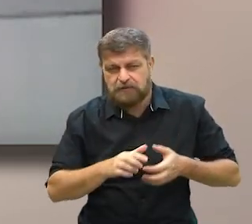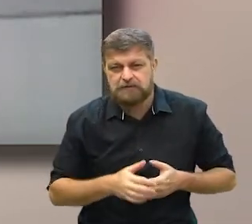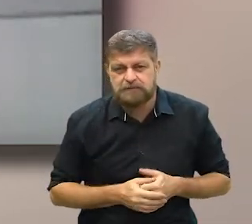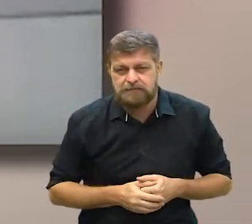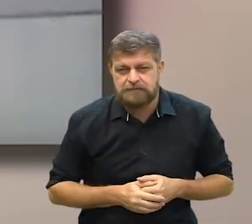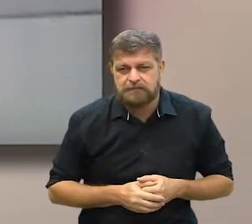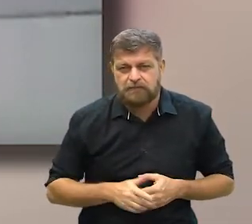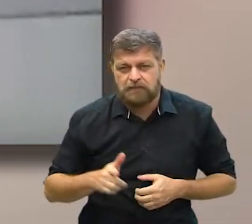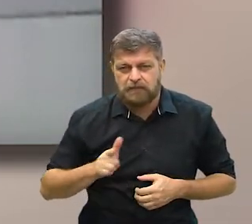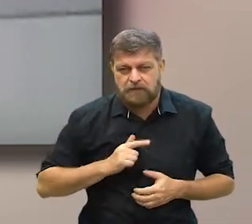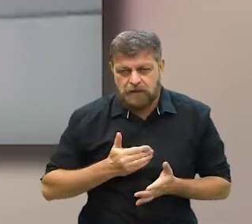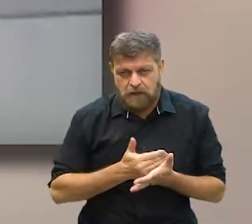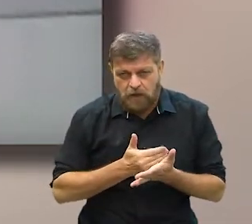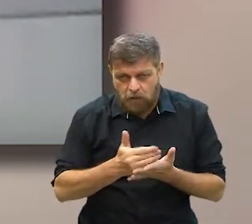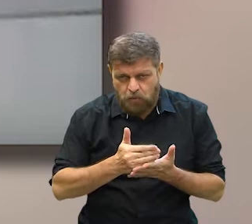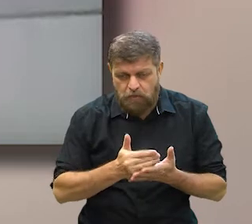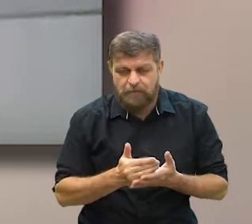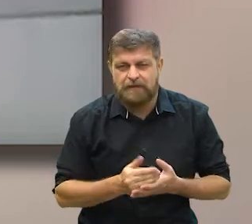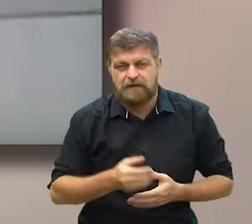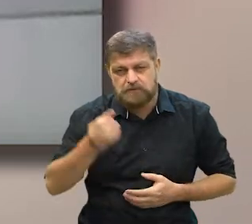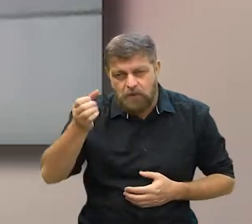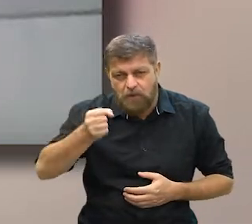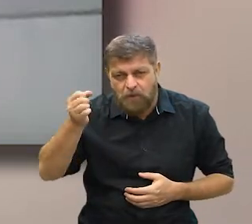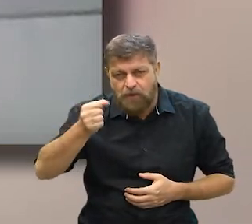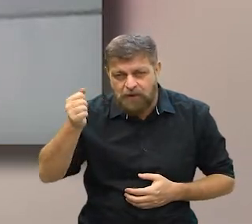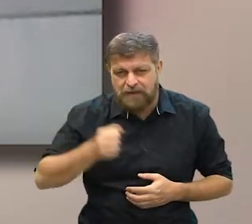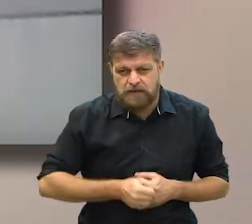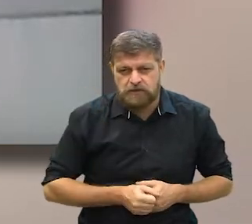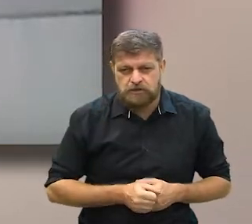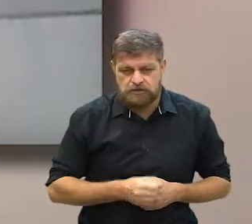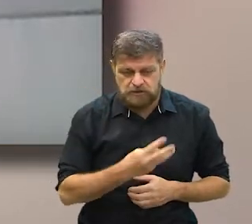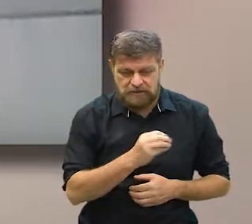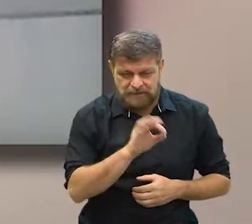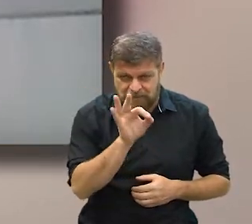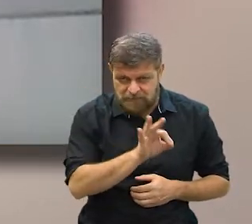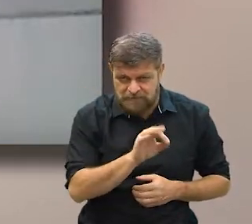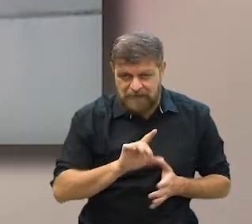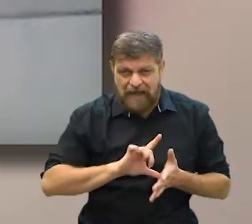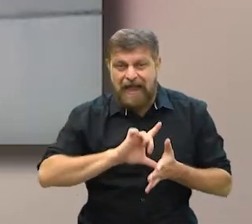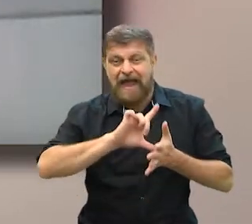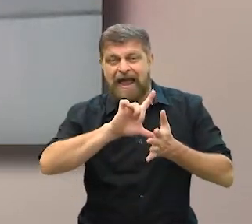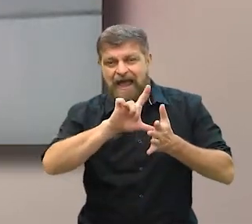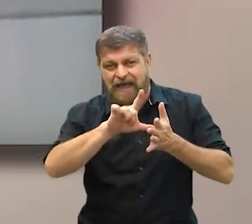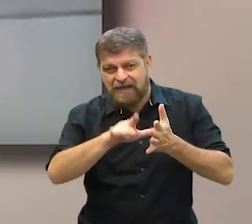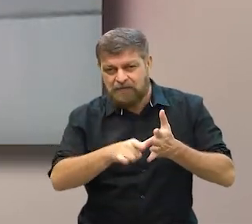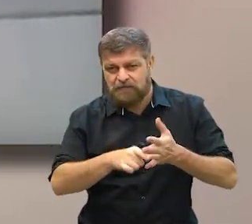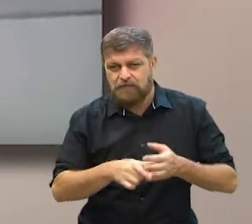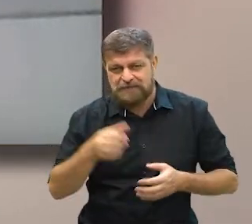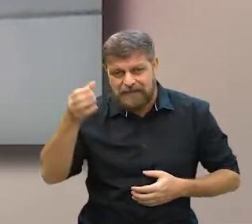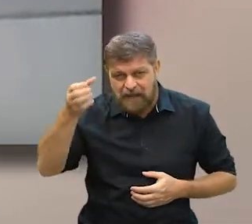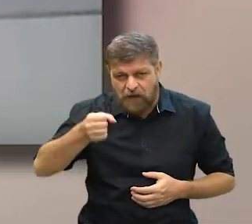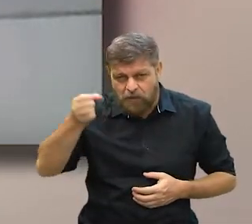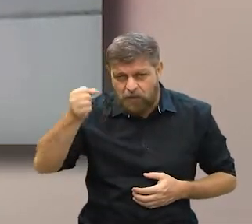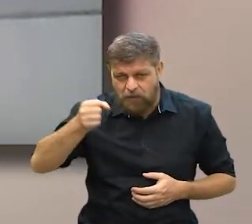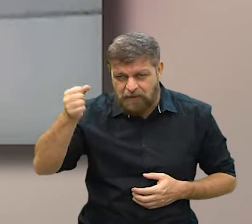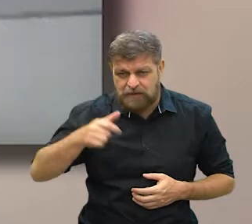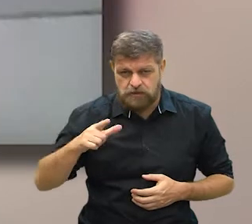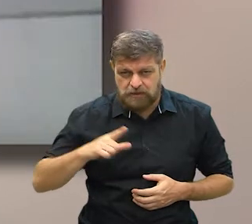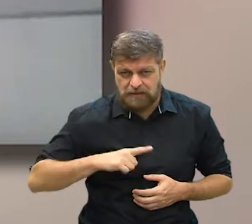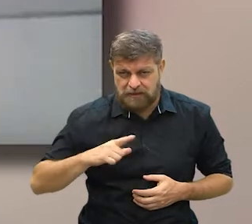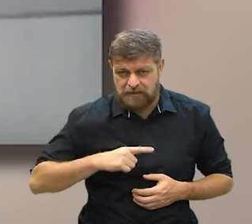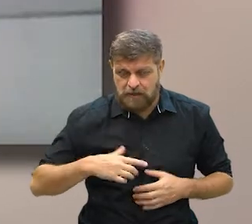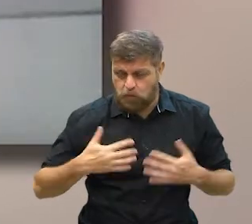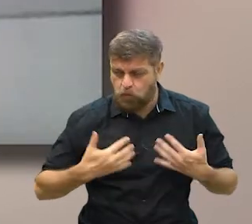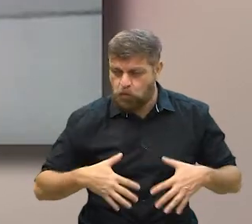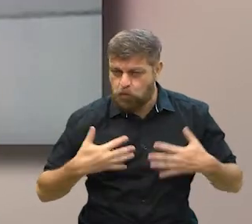gente tem o leite anterior, feito entre as mamadas, que é 30%, e tem o leite posterior, que é um leite muito rico, não é?